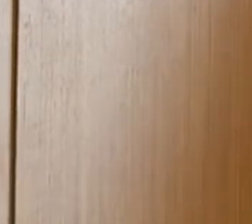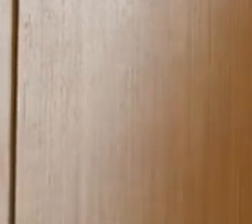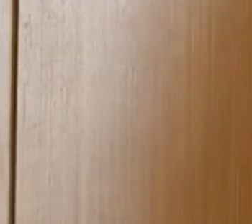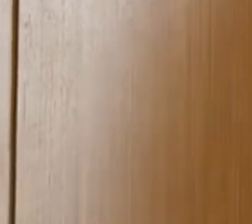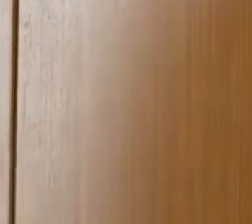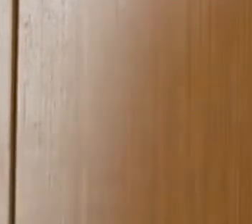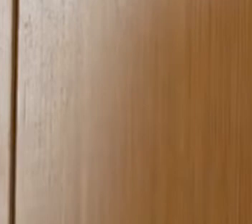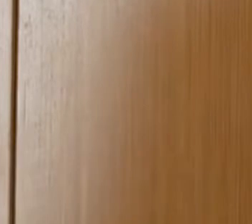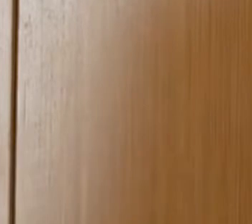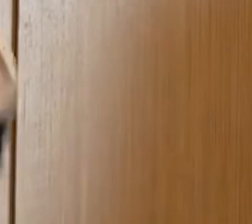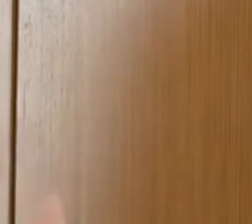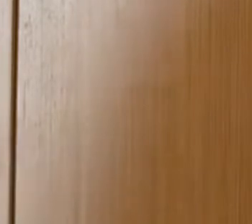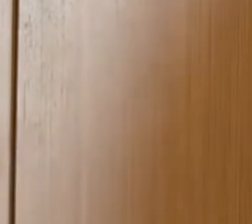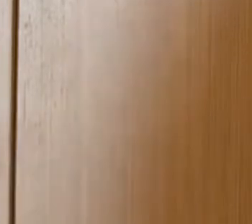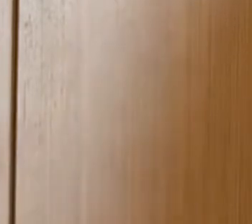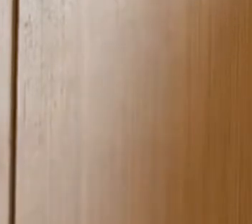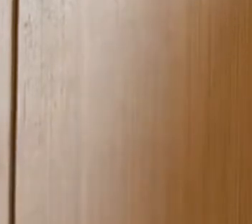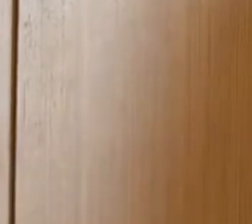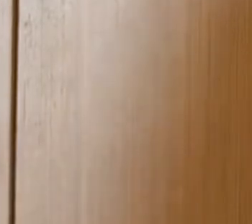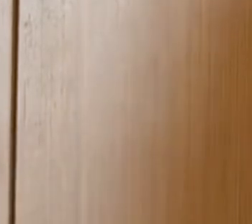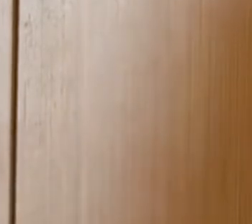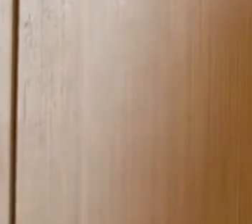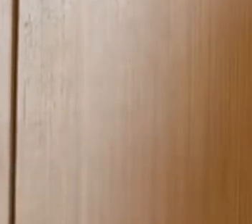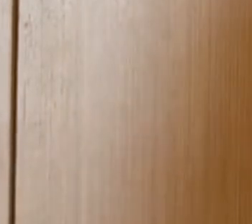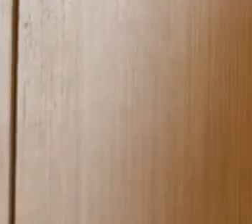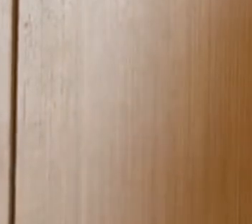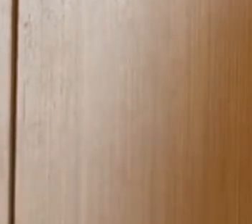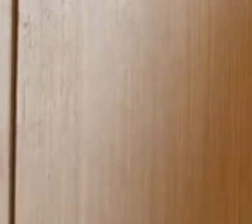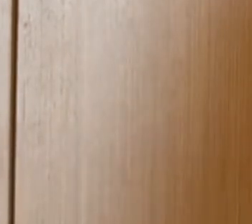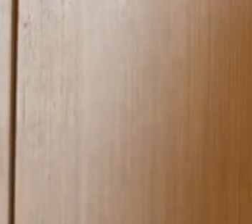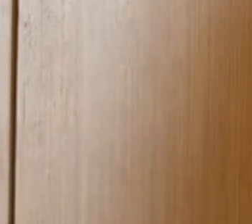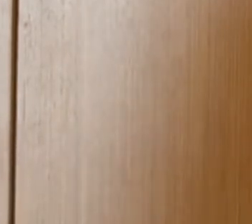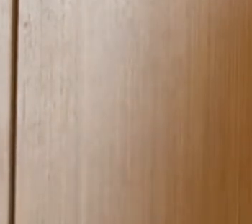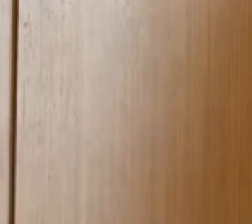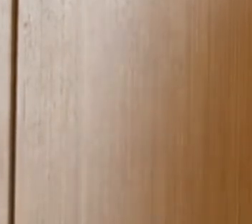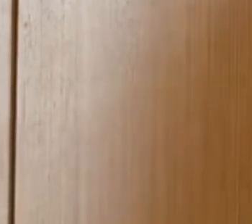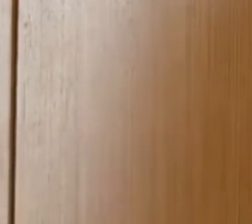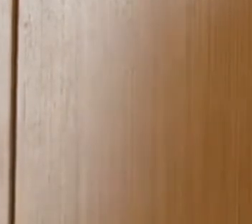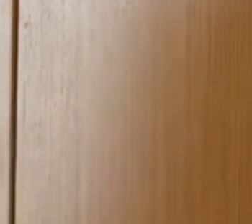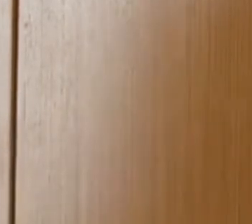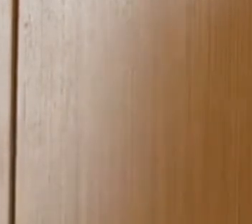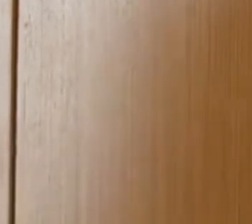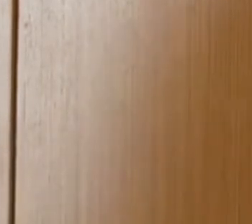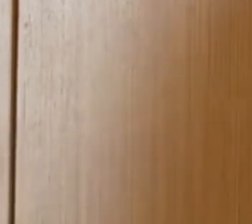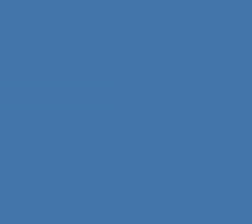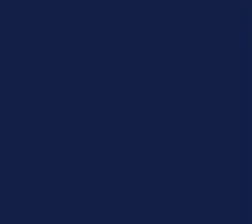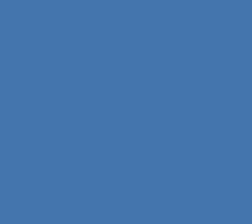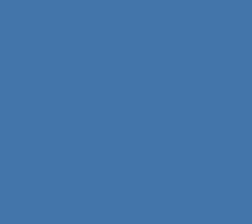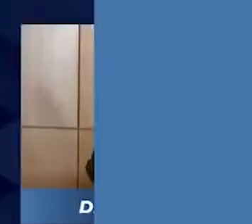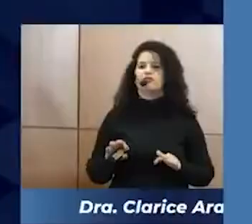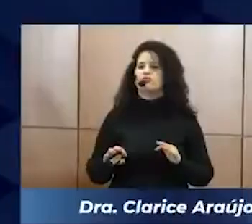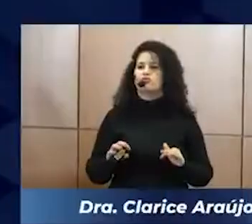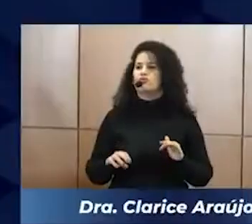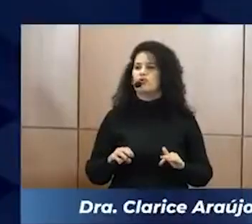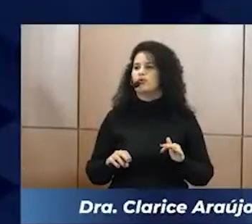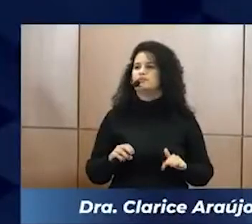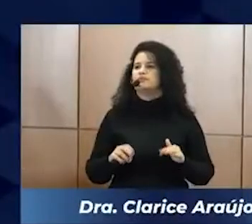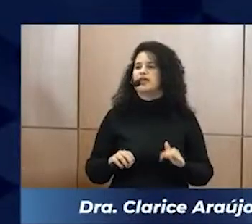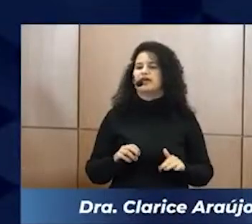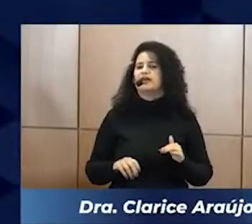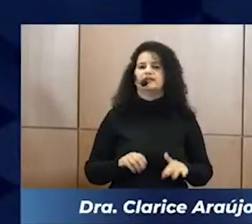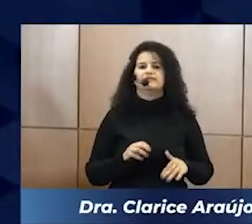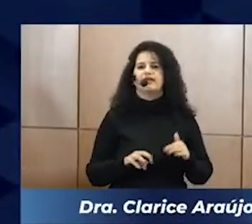isso? Né? Então, lá tinha, e eu... Né, assim, de último período de curso, fui lá e digitei no